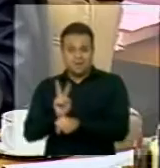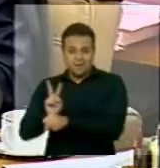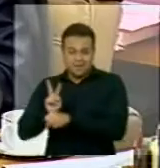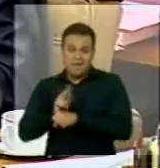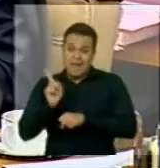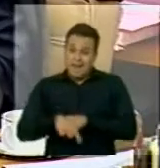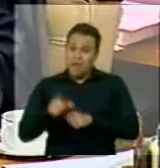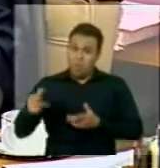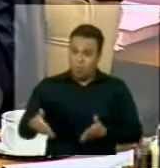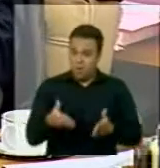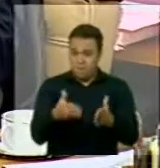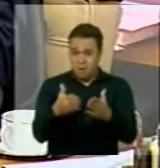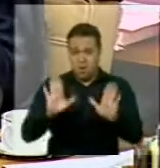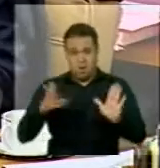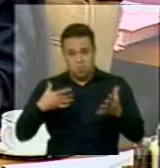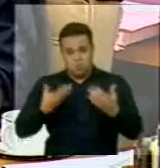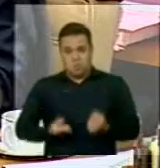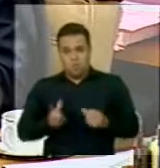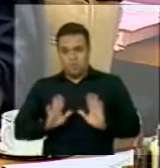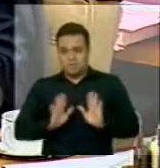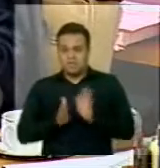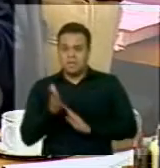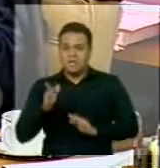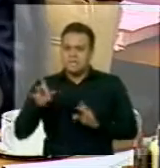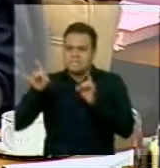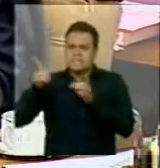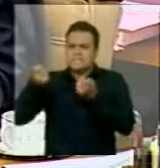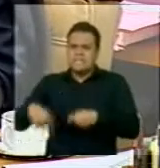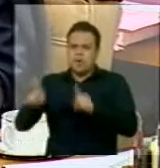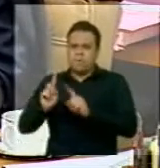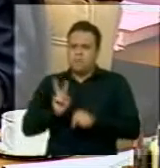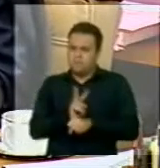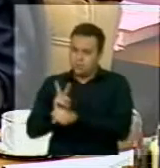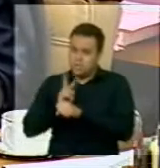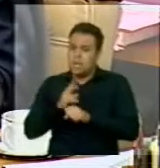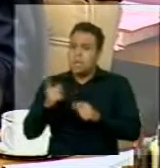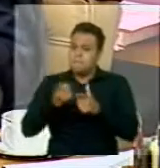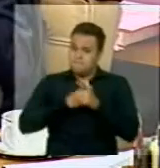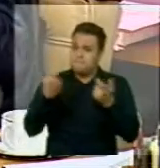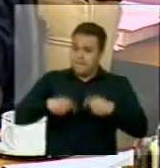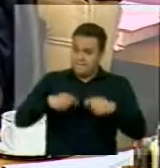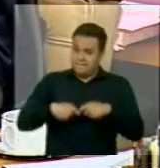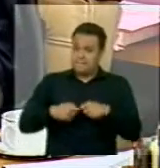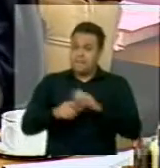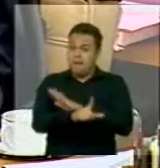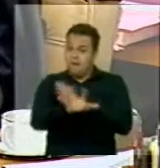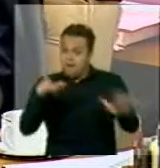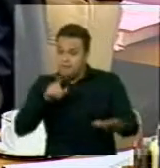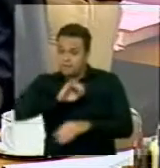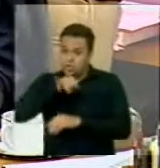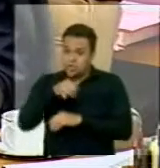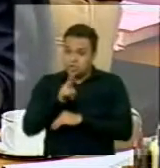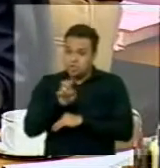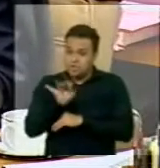caminho que eu não adotei. Ou seja, a dispensa da vistoria depende de uma justificação prévia, ou seja, de uma justificação que a